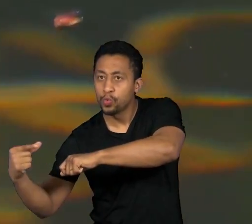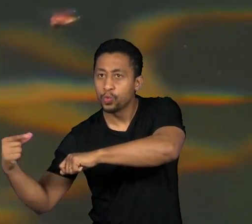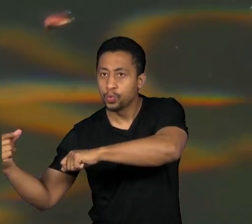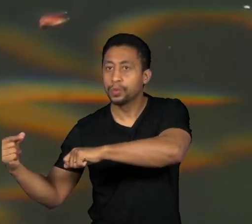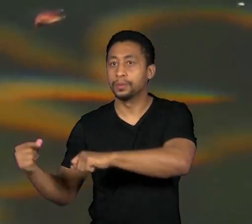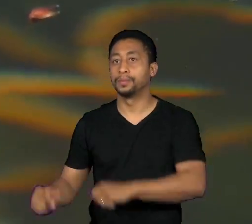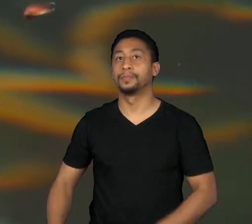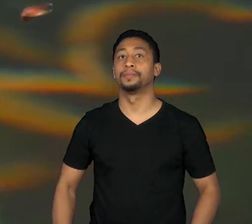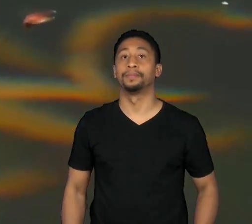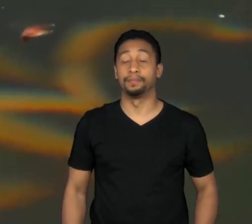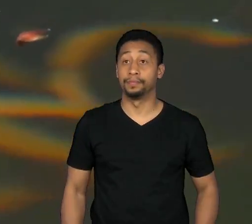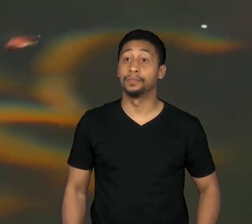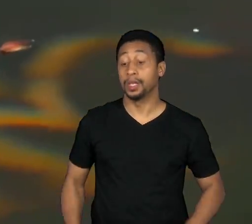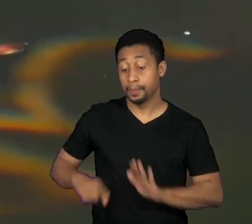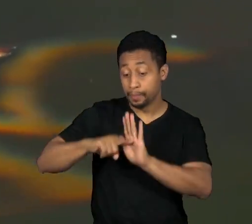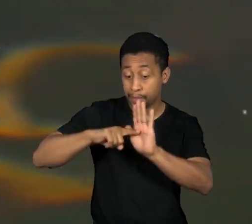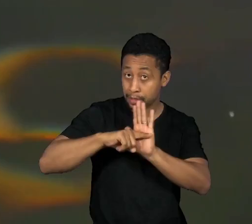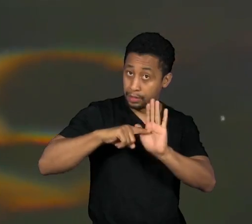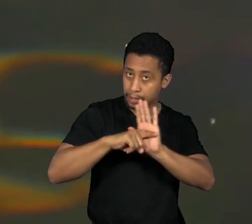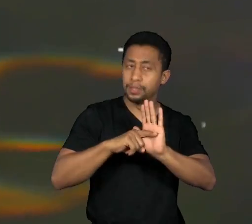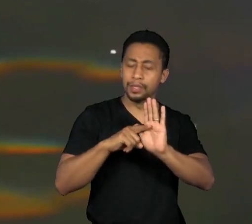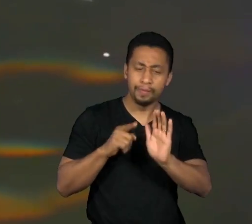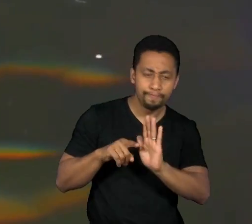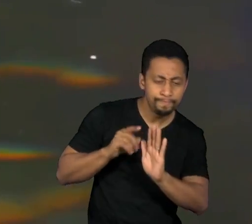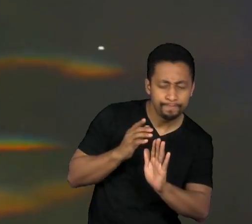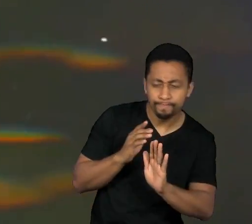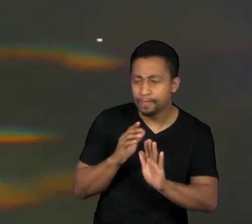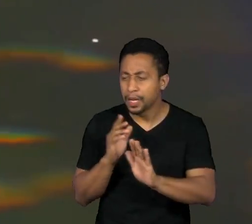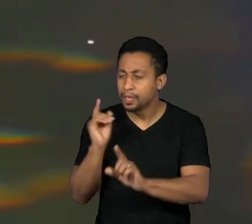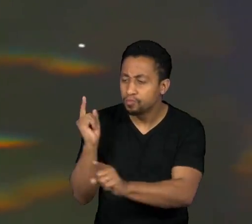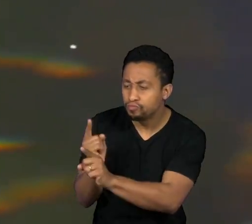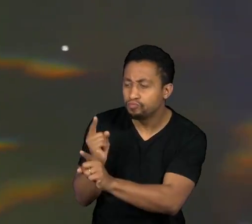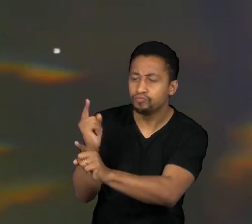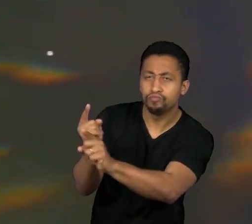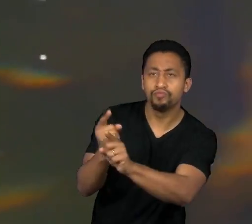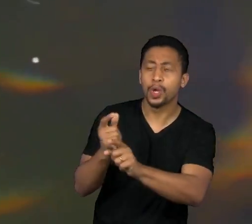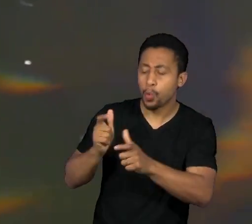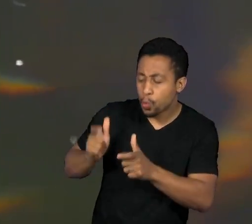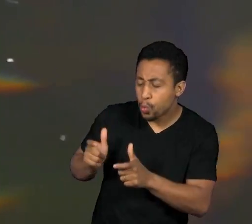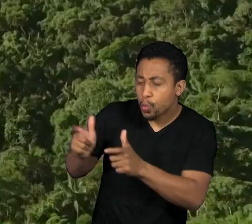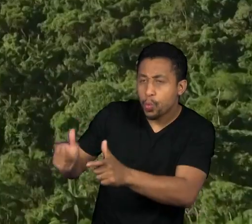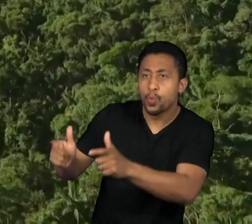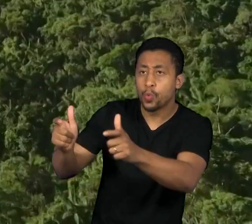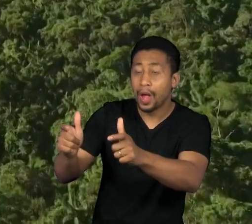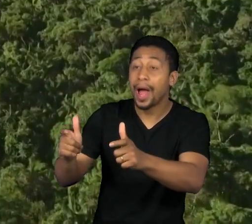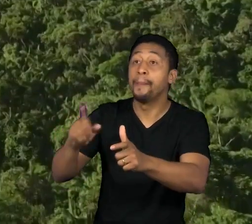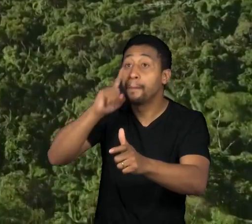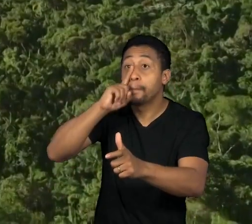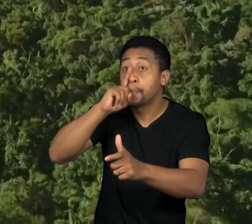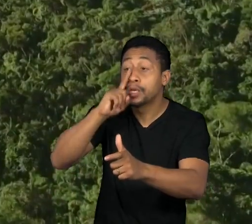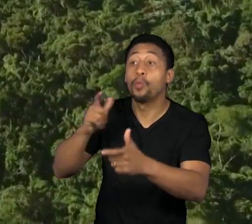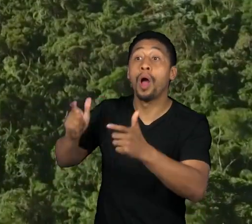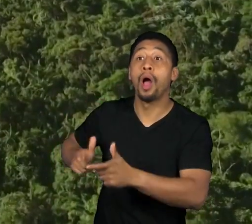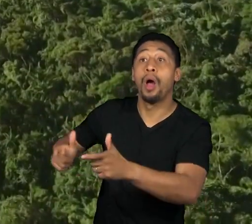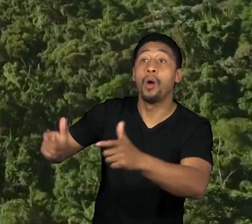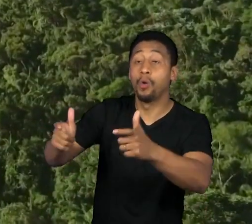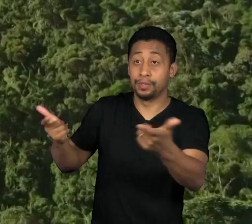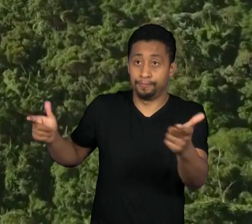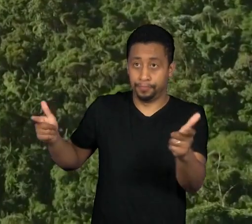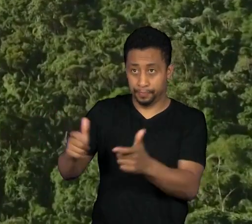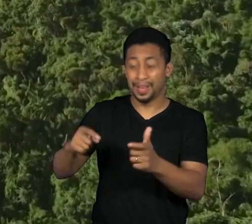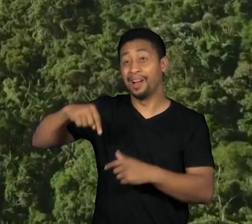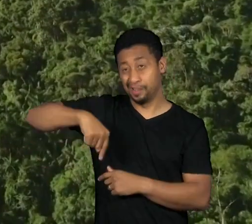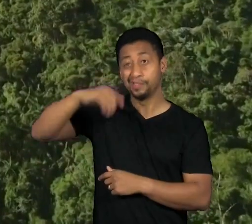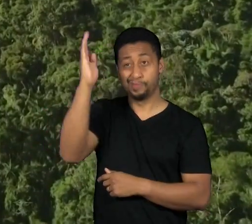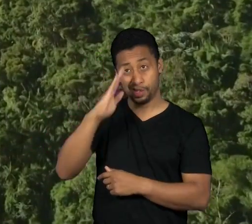O estudo conseguiu identificar ainda as regiões com mais espécies em risco. No Brasil, se destaca a Mata